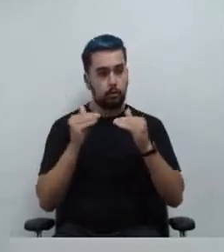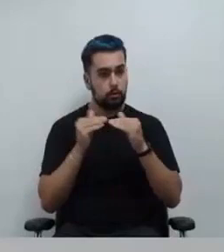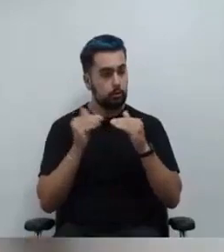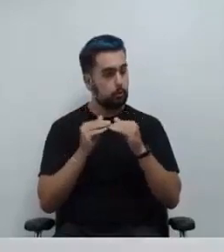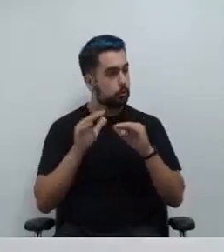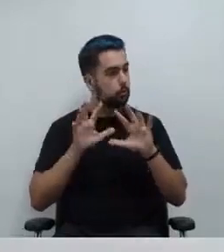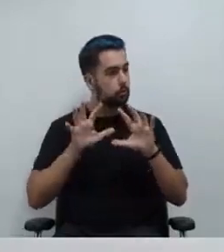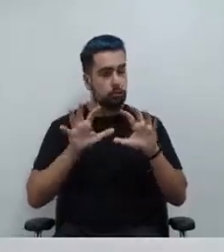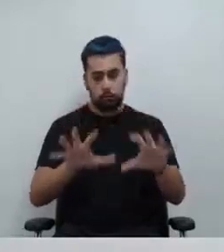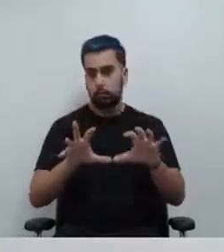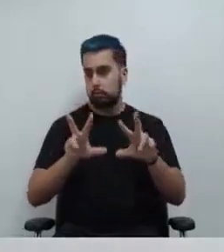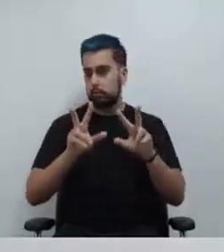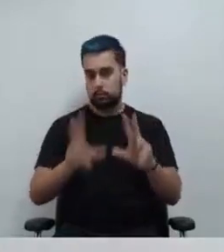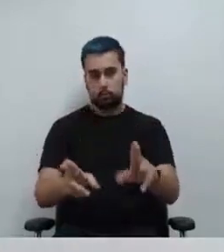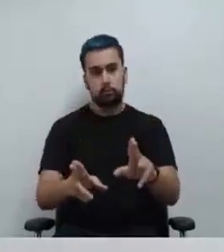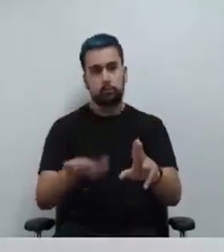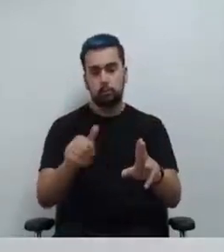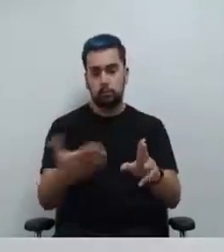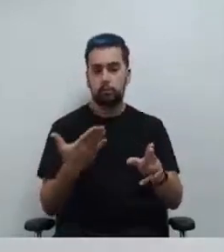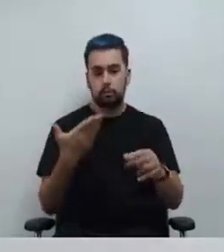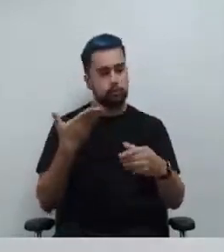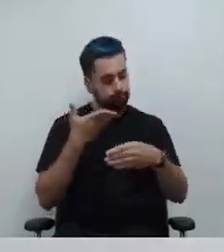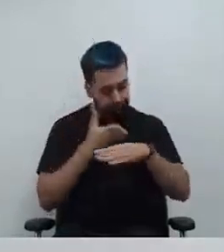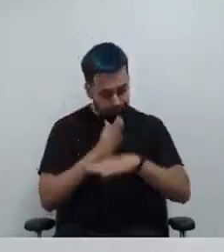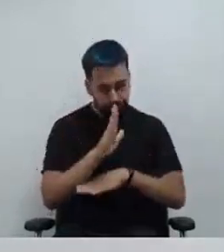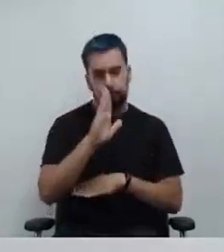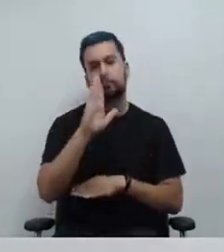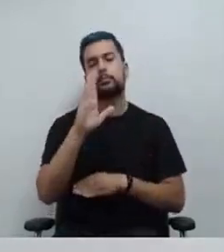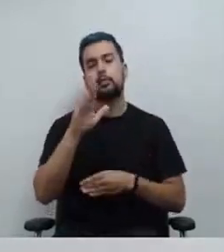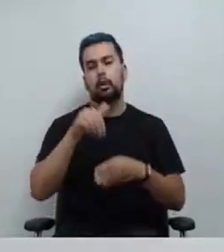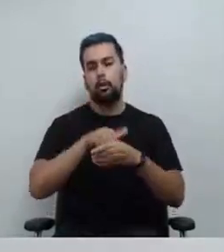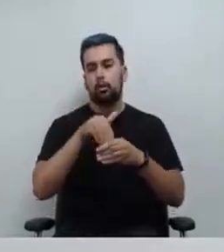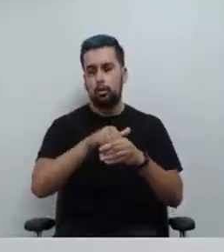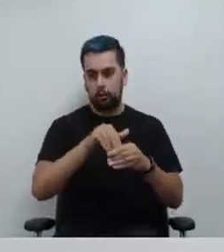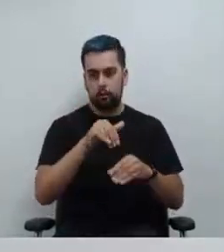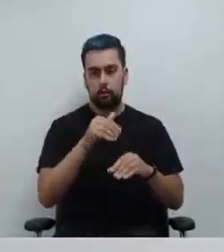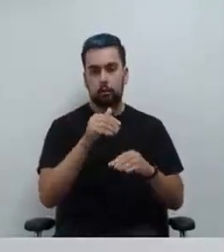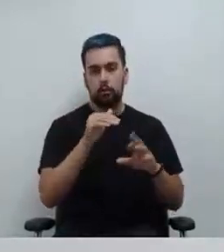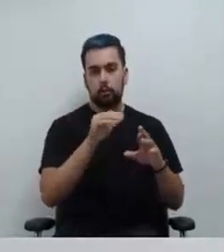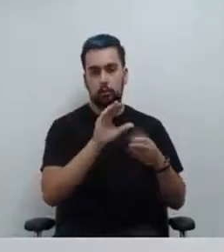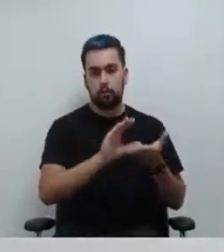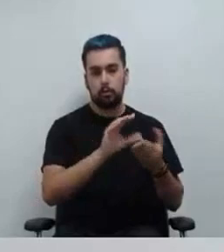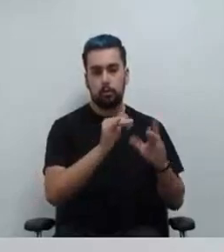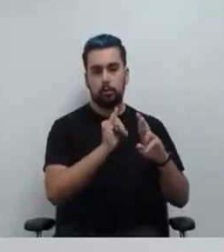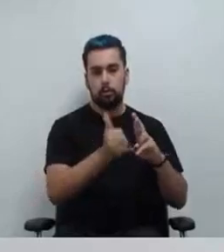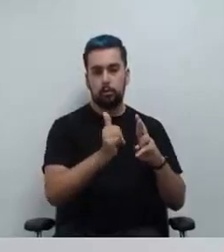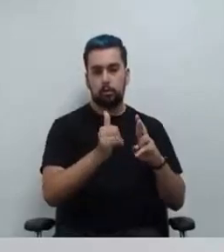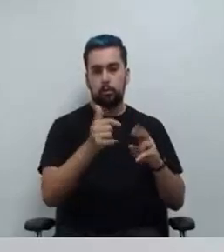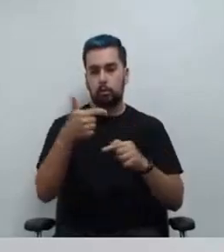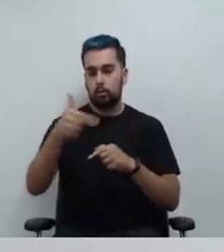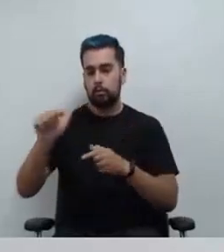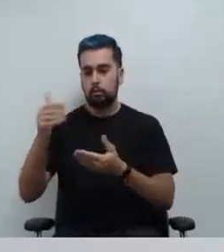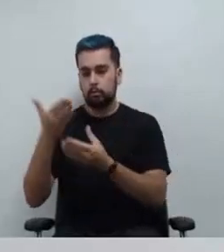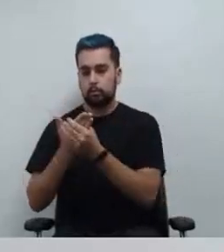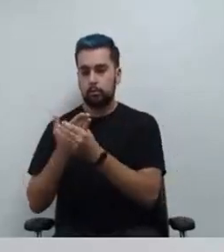do conselheiro relator permaneçam como estão. Então, portanto, aprovado nos termos do voto do conselheiro relator. Próximo processo